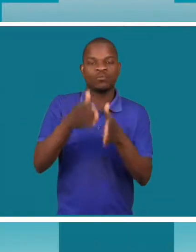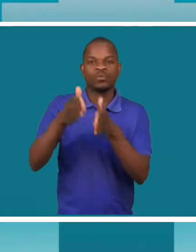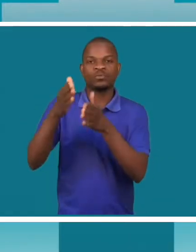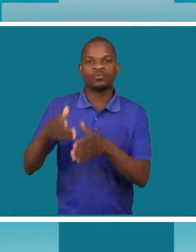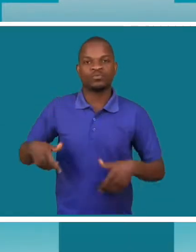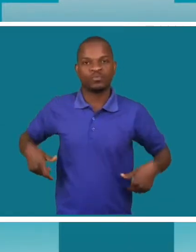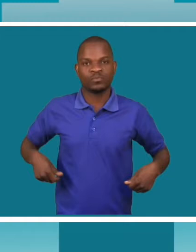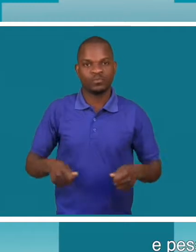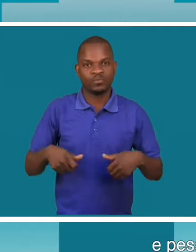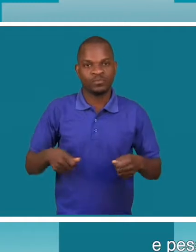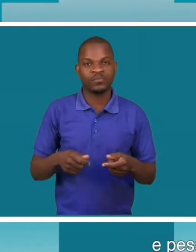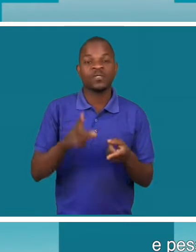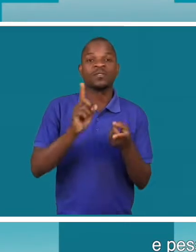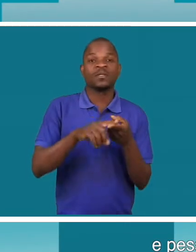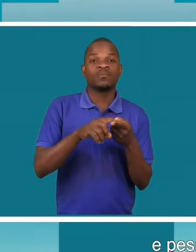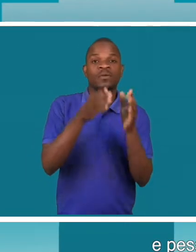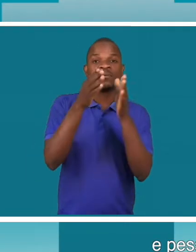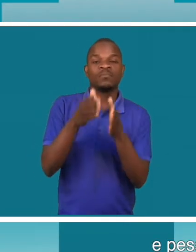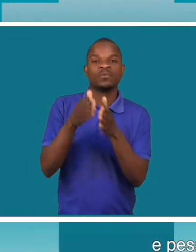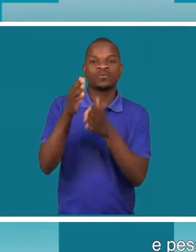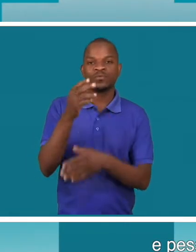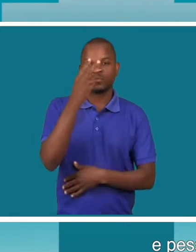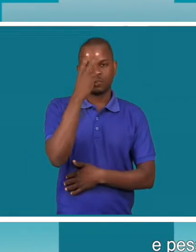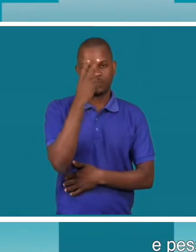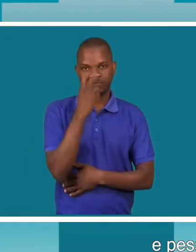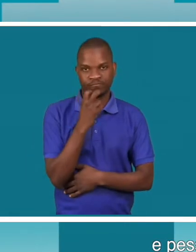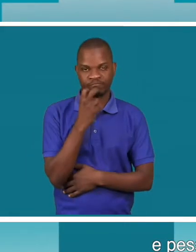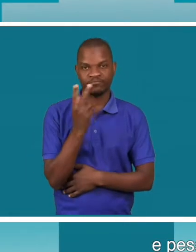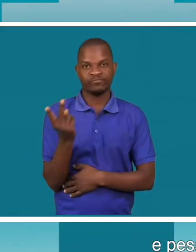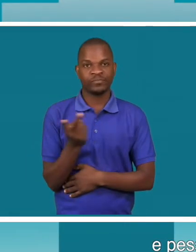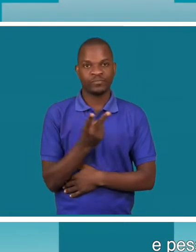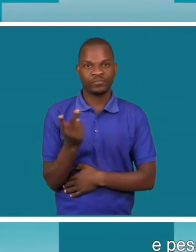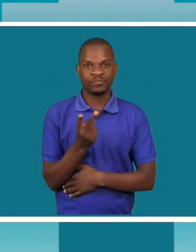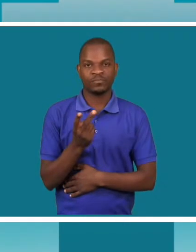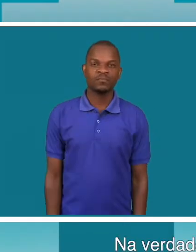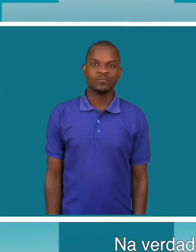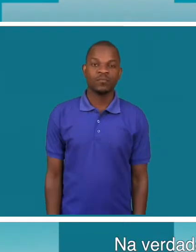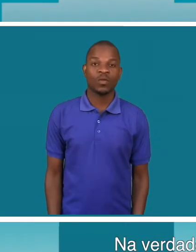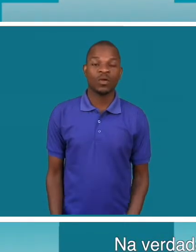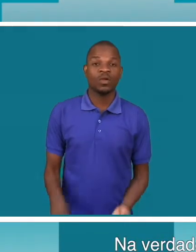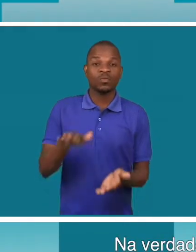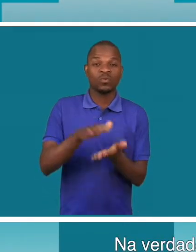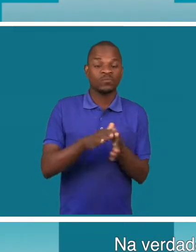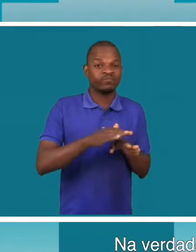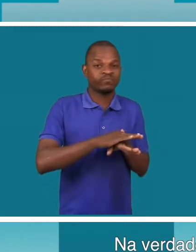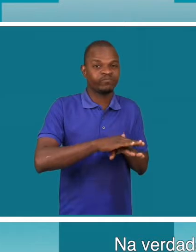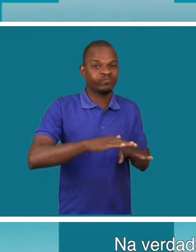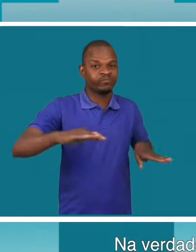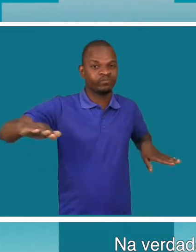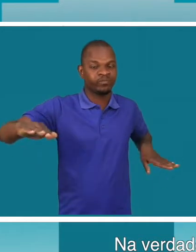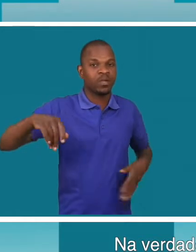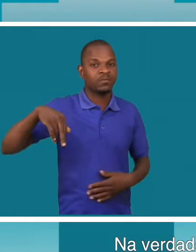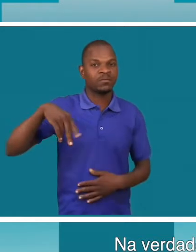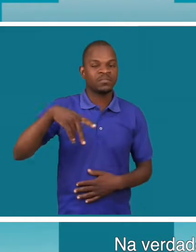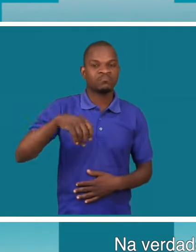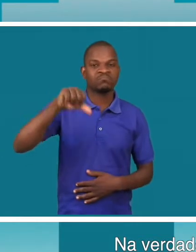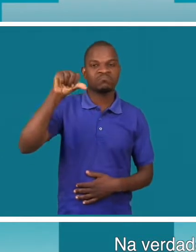físico motora e pessoas com deficiência visual na verdade os passageiros se